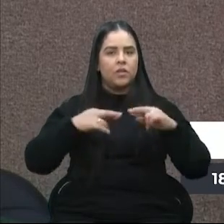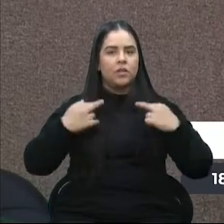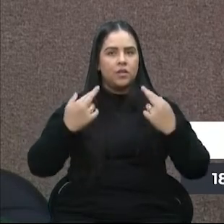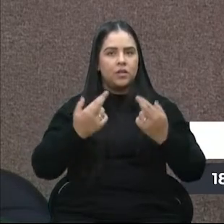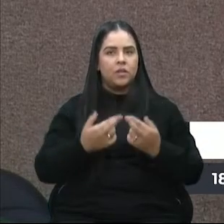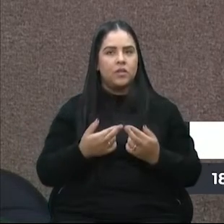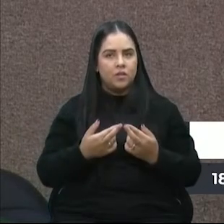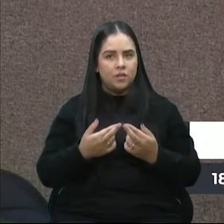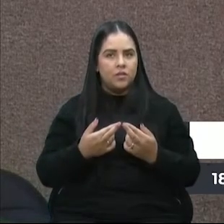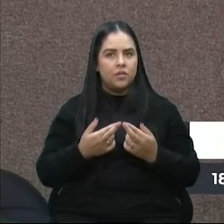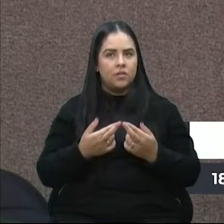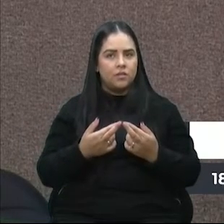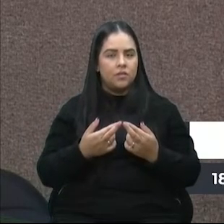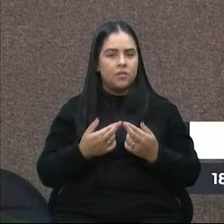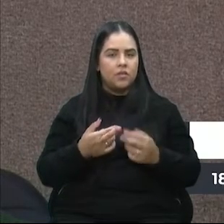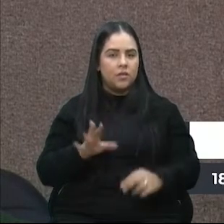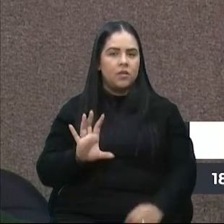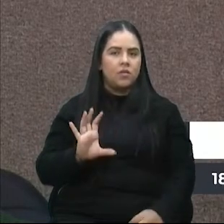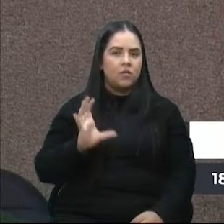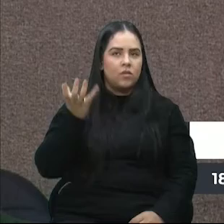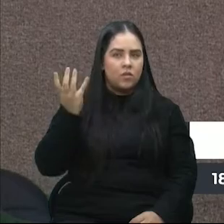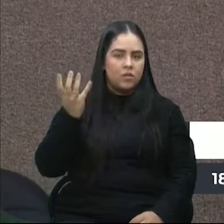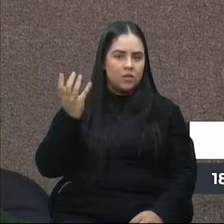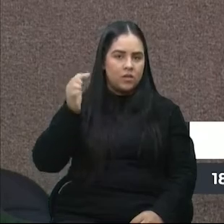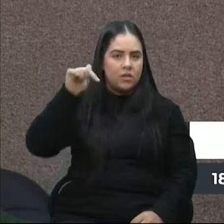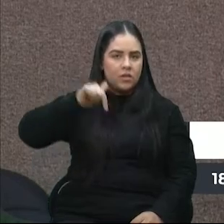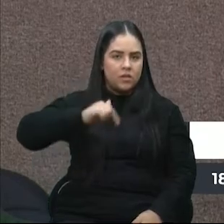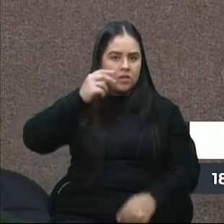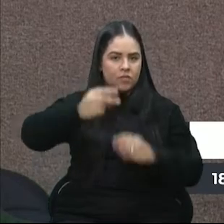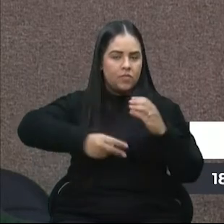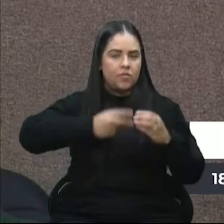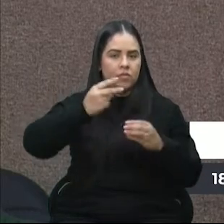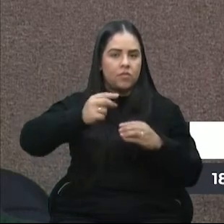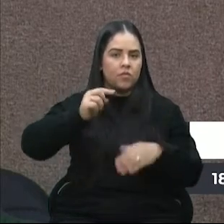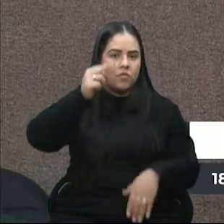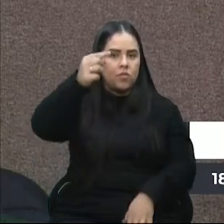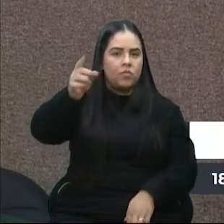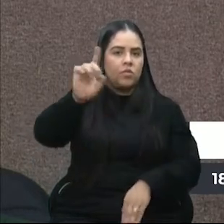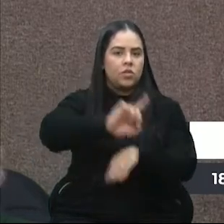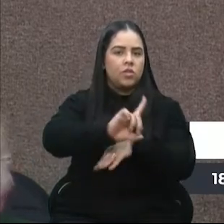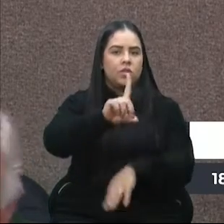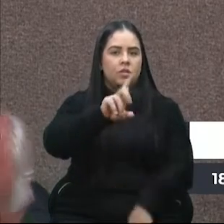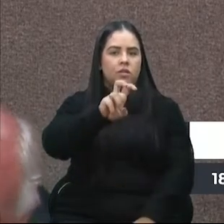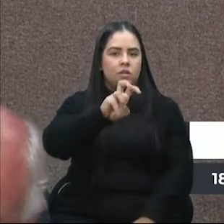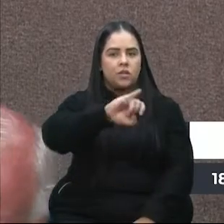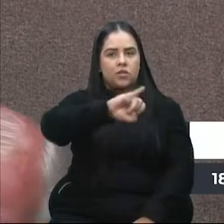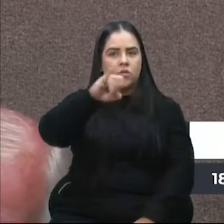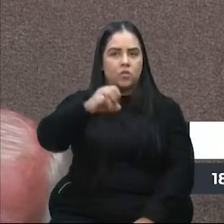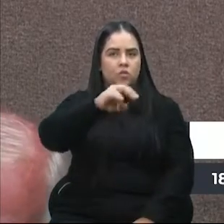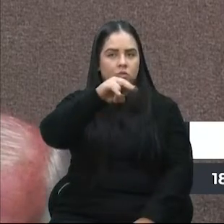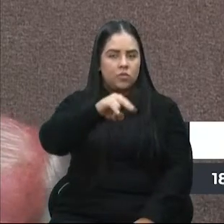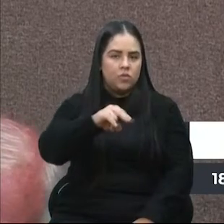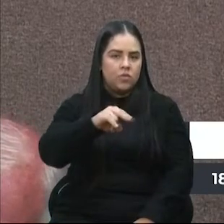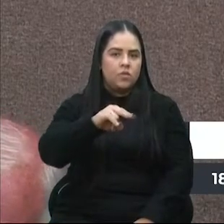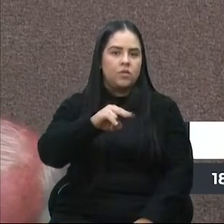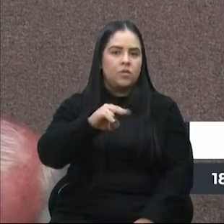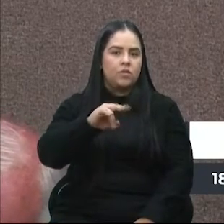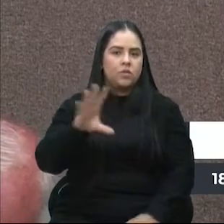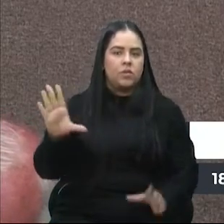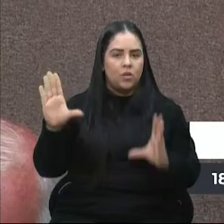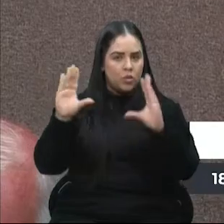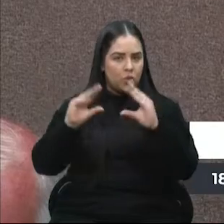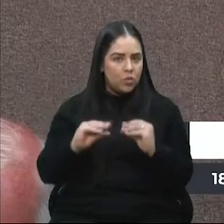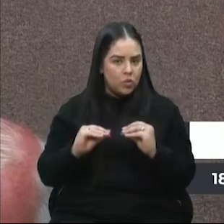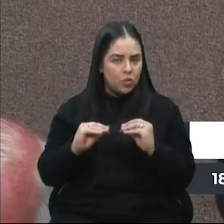pública que vai acontecer aqui nesta casa no próximo dia 15 de junho, na parte da